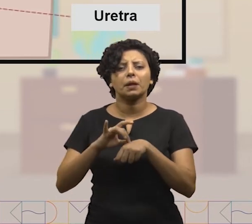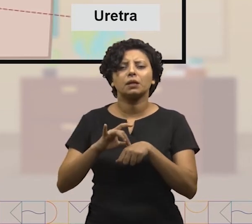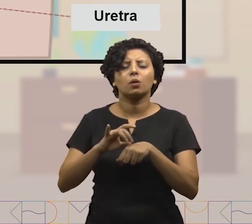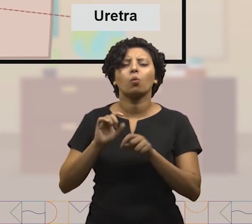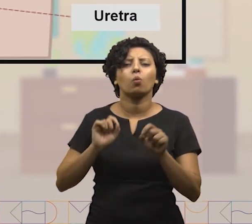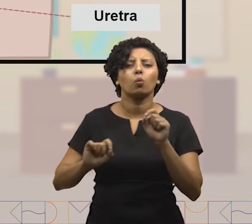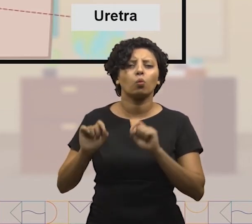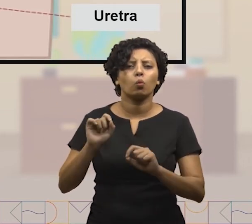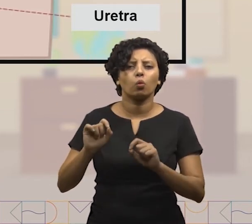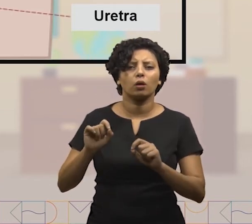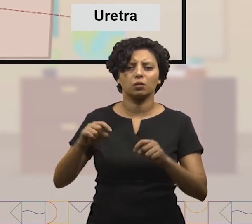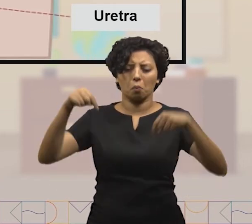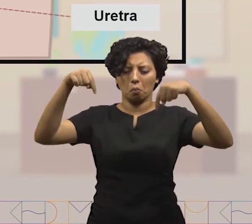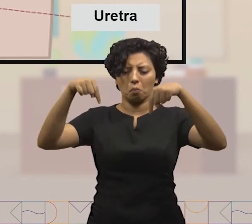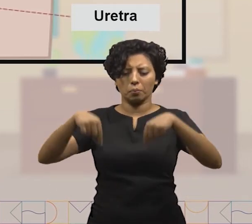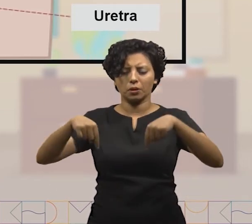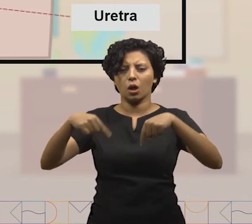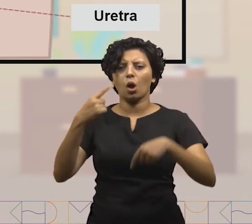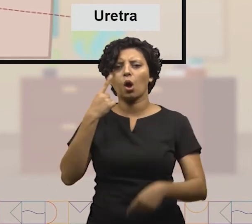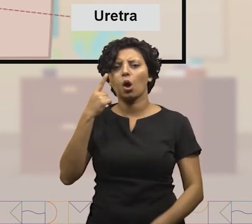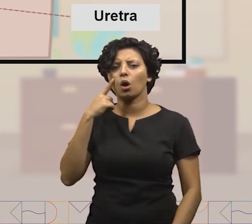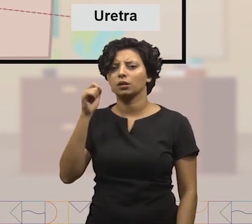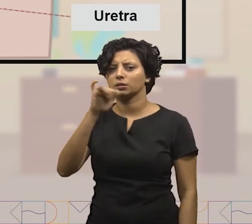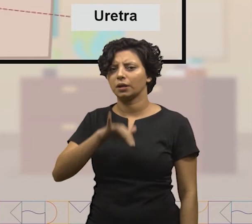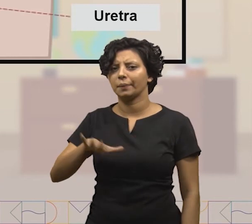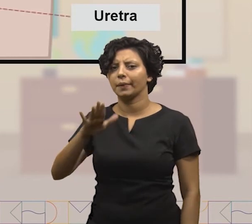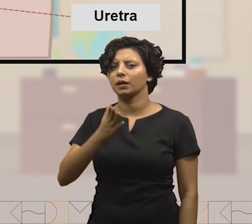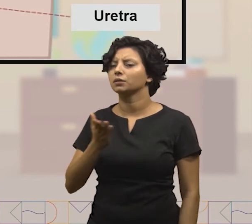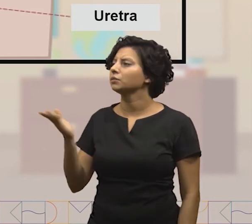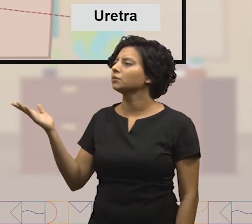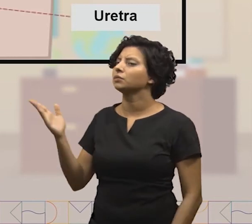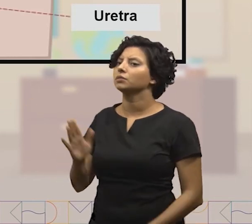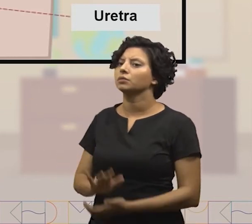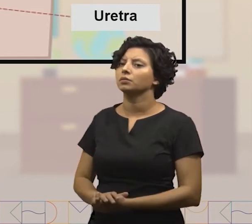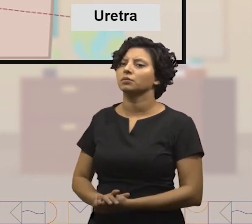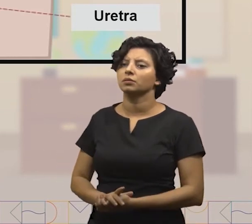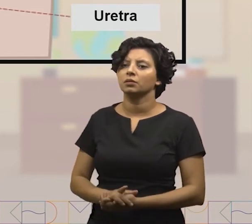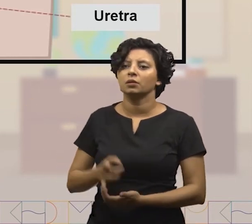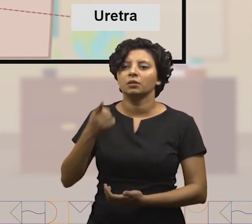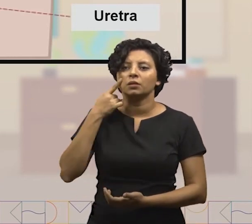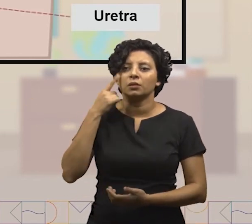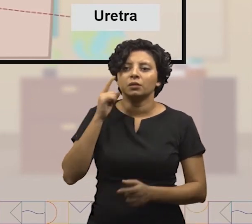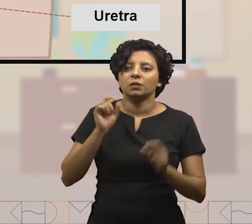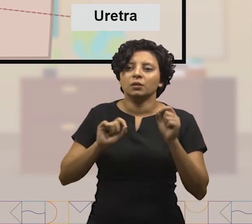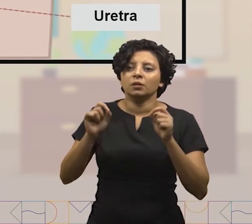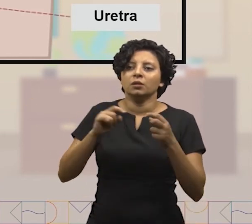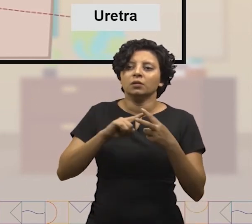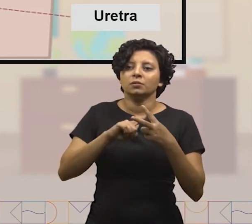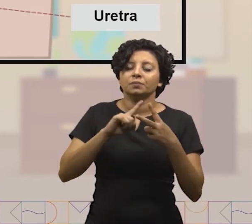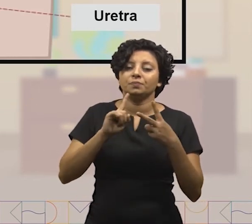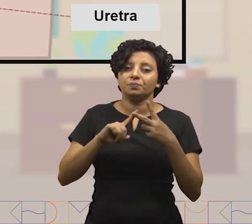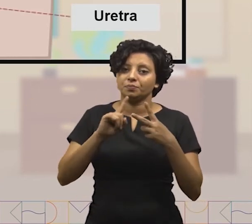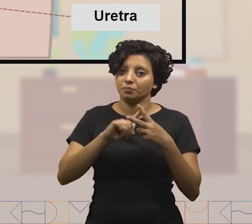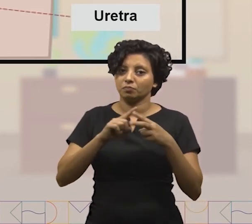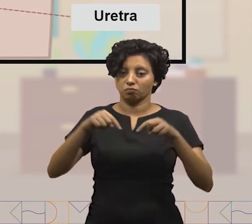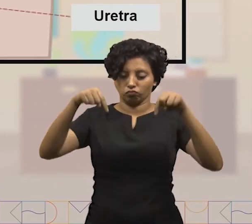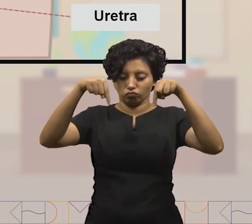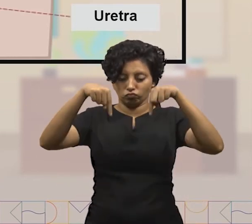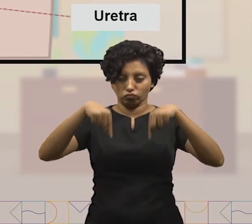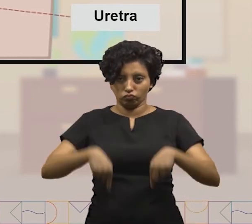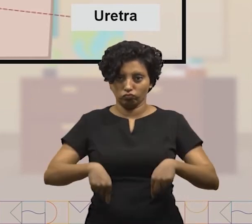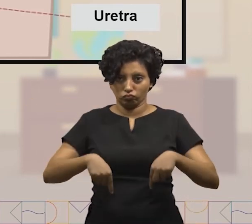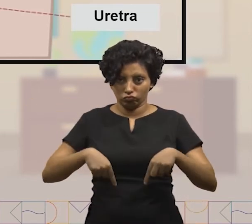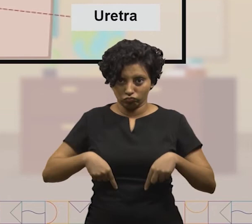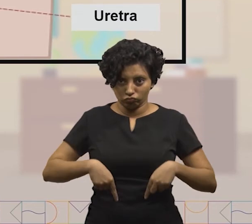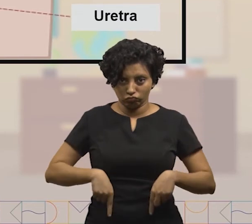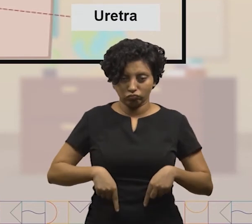representam? Olhando para essa figura do sistema urinário, nós vemos duas setas apontando para baixo no